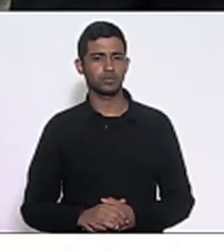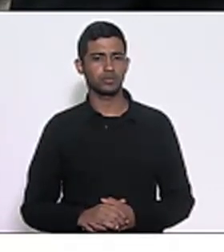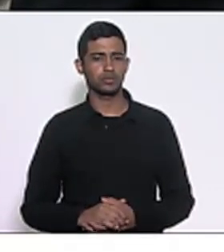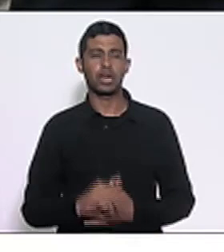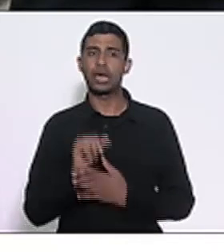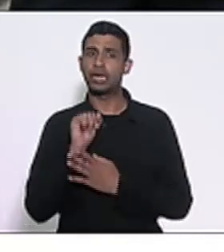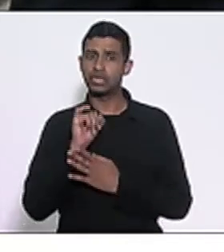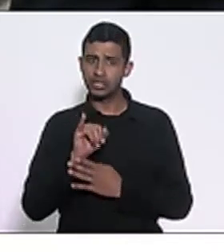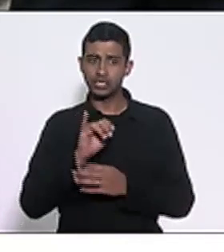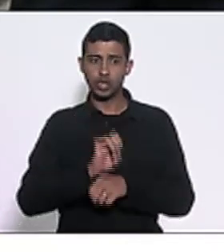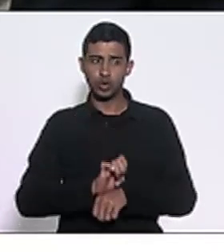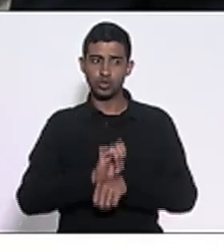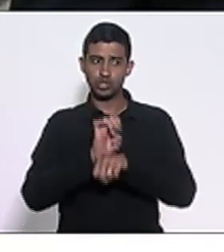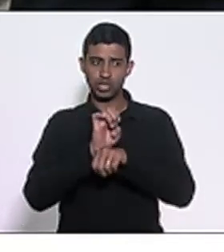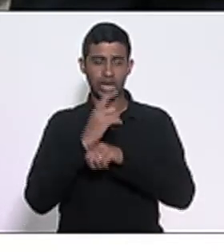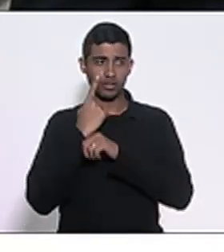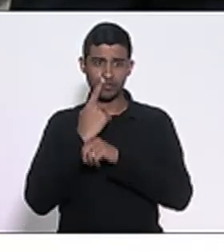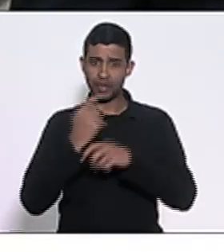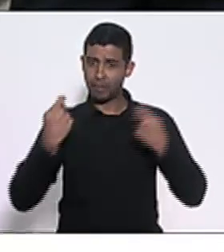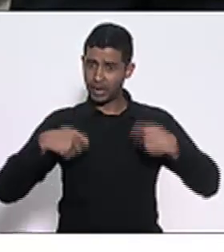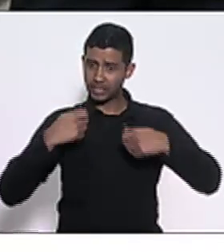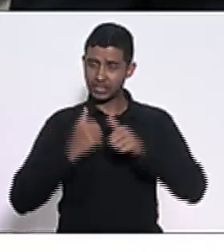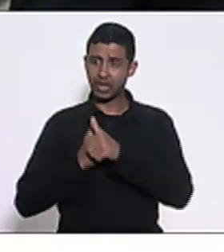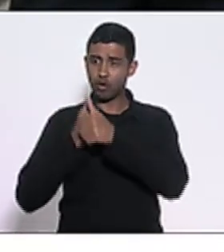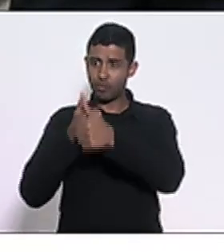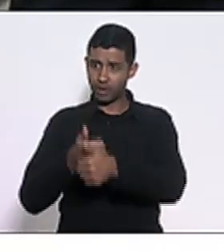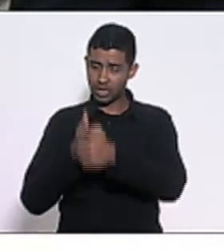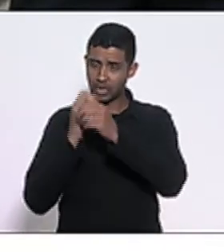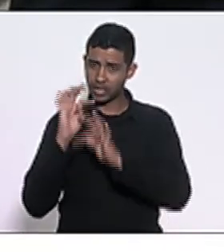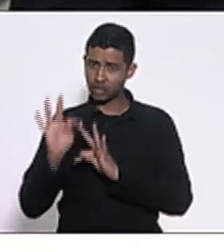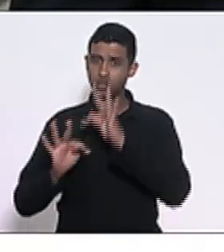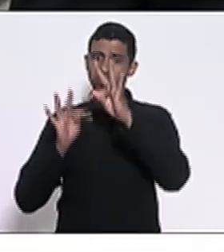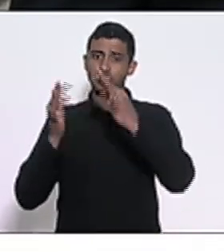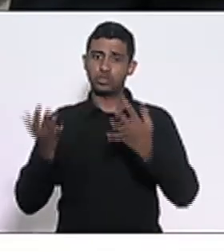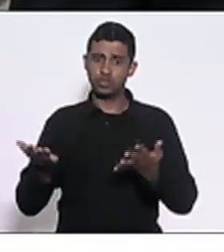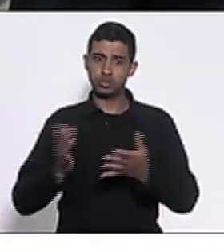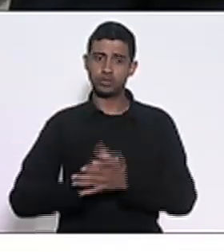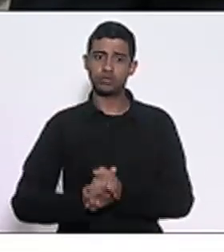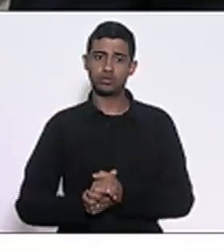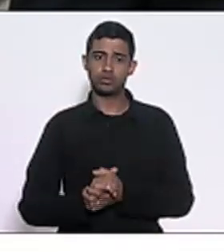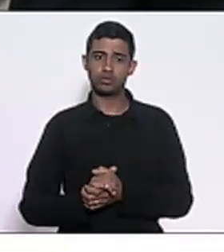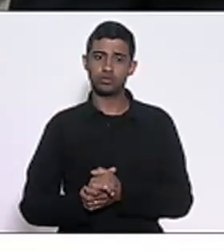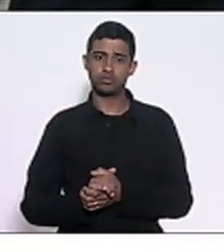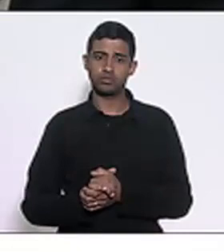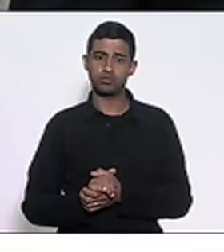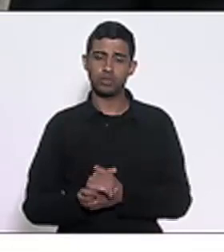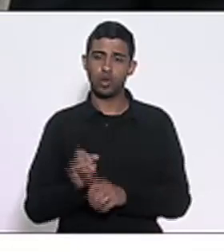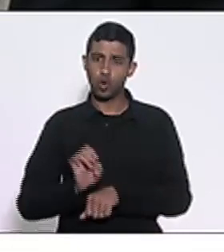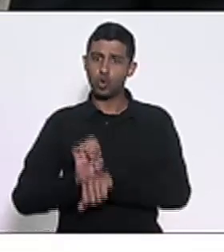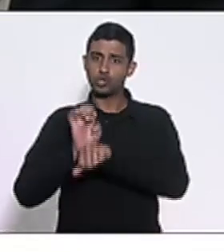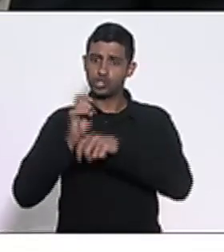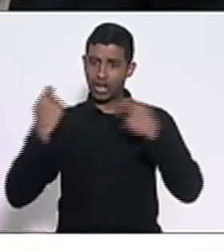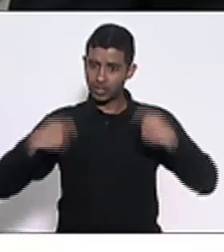o Estado tem que acompanhar a tecnologia. O